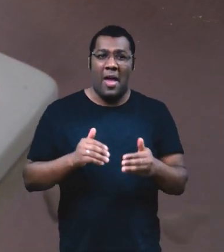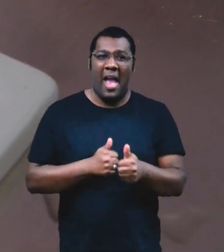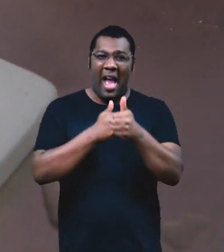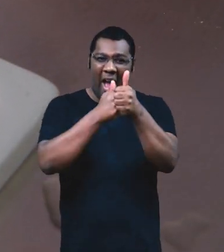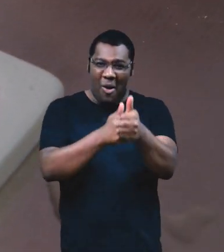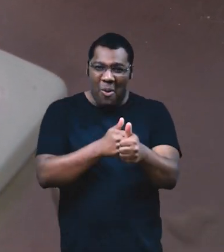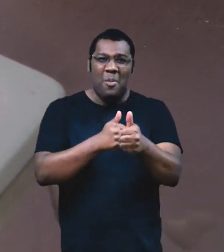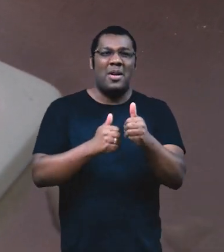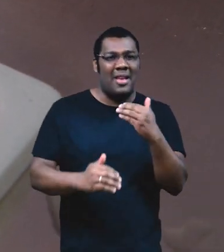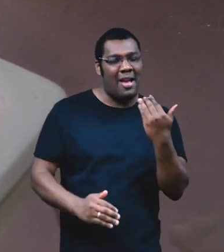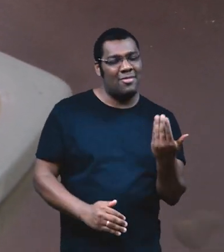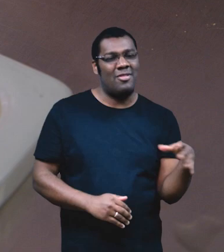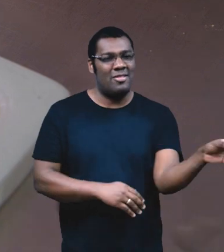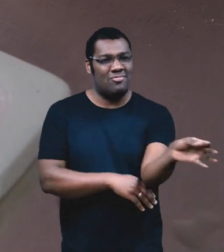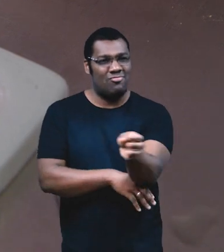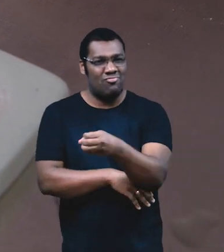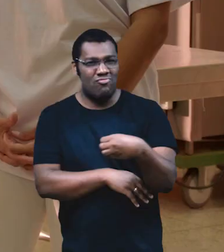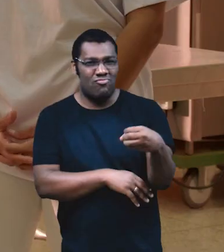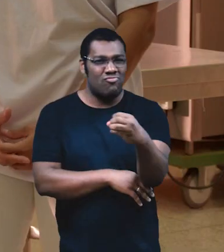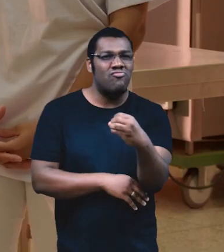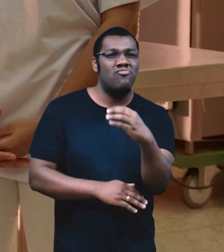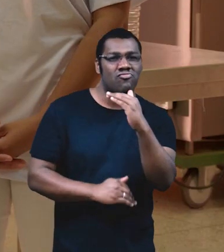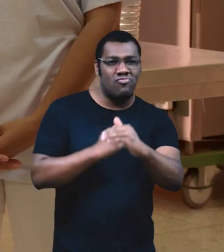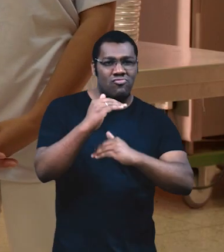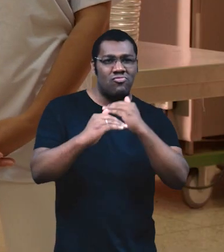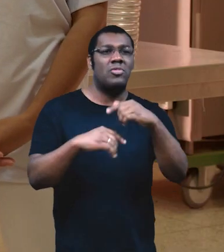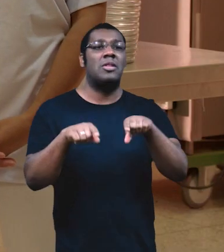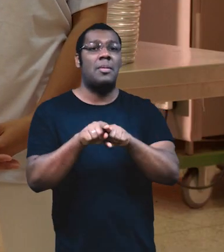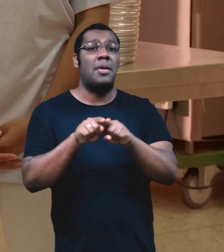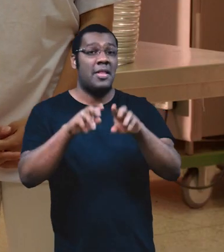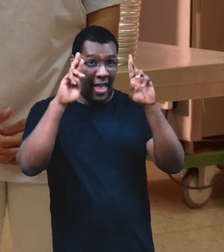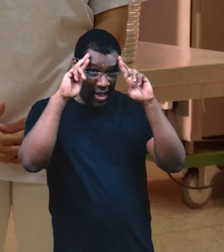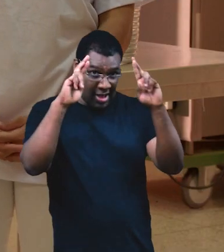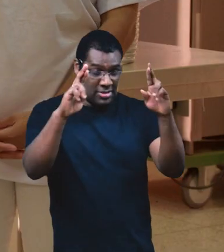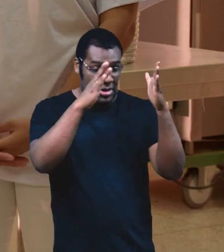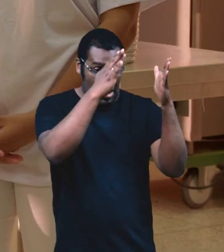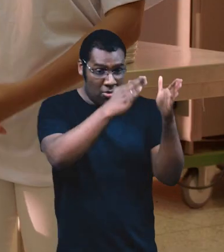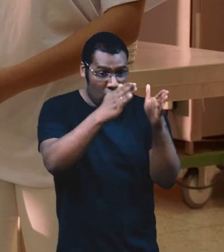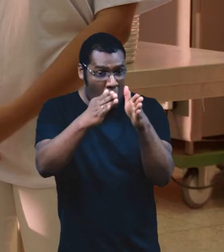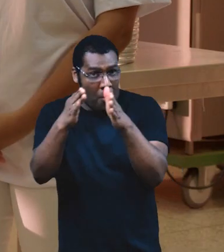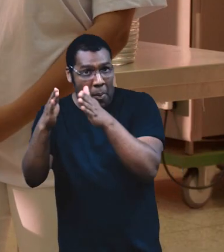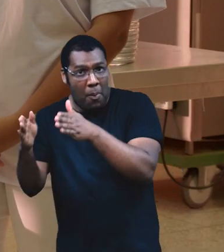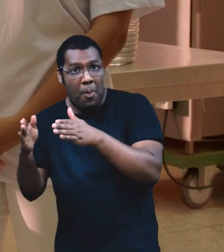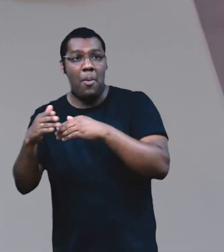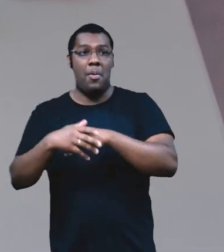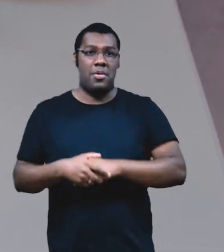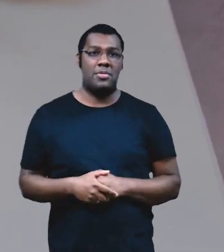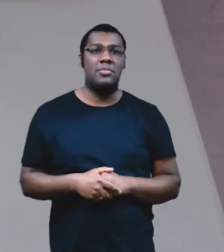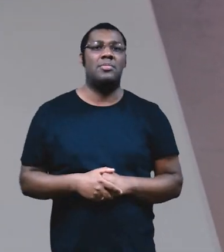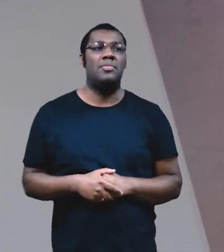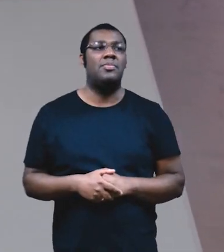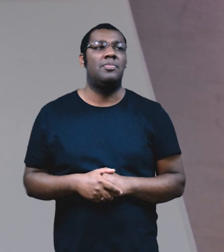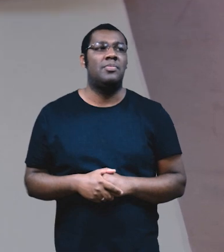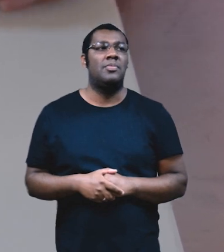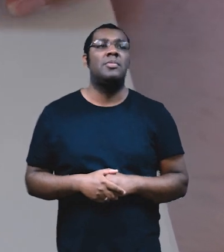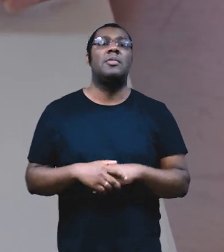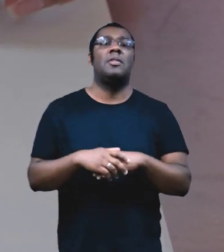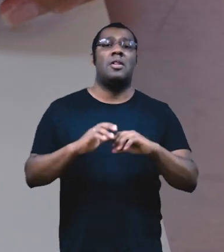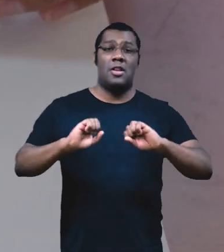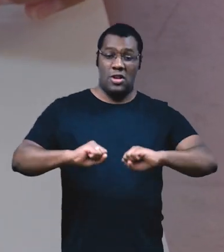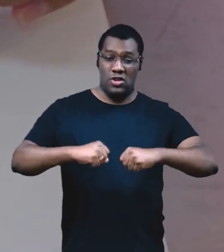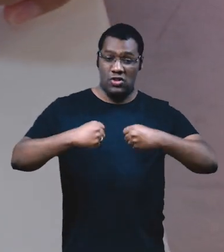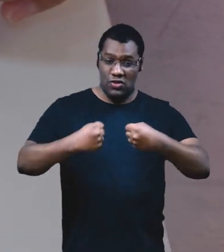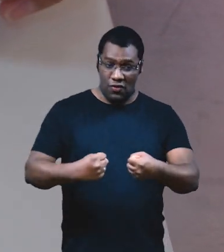que respeitar cada etapa, cada momento ali é único. Sem dedicação em cada momentozinho da cerveja, não vira